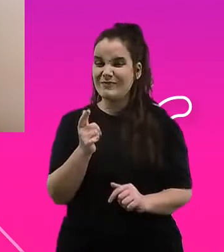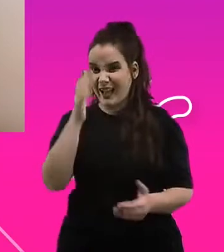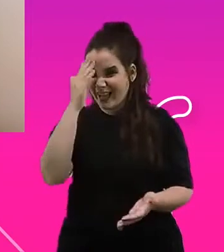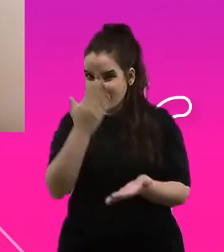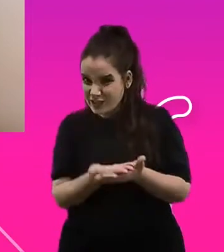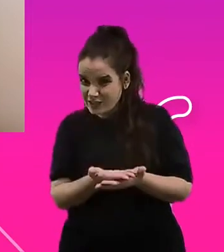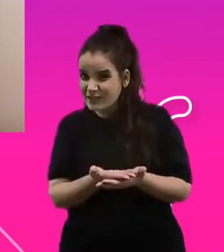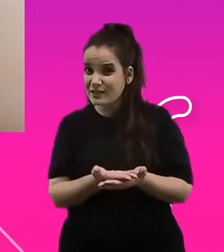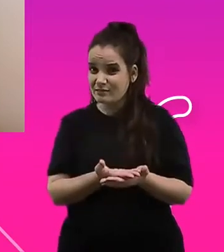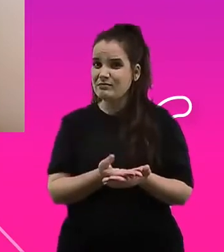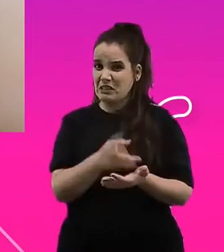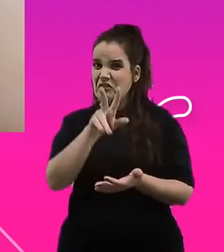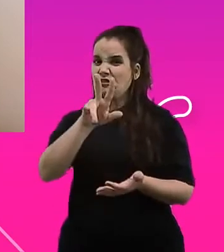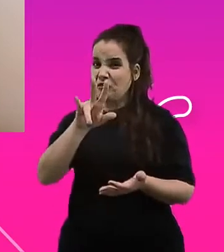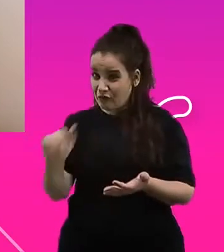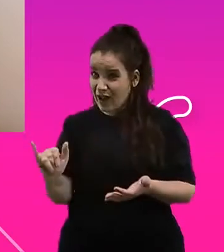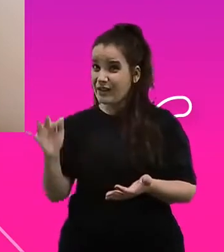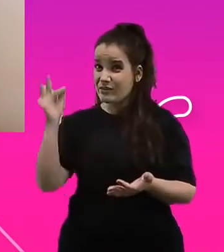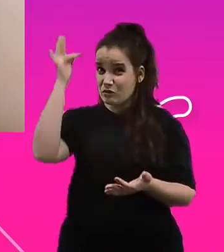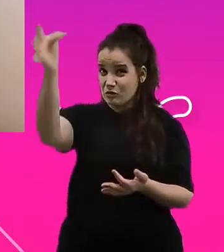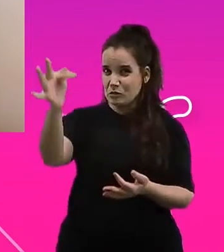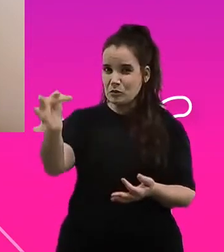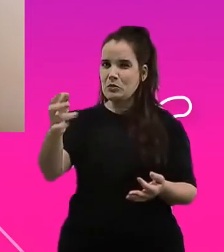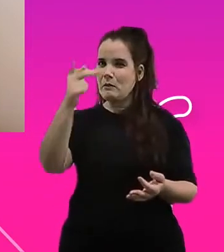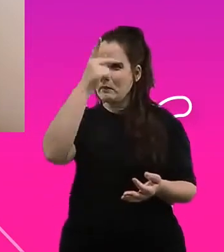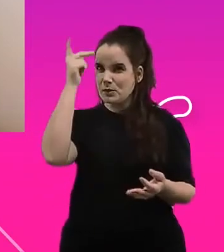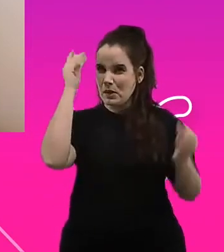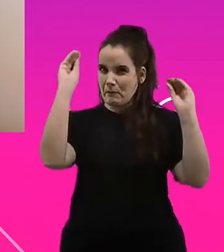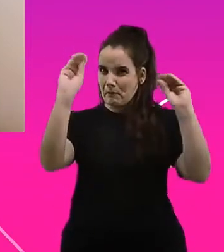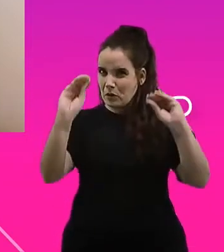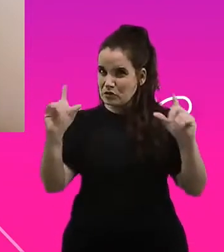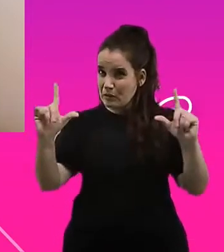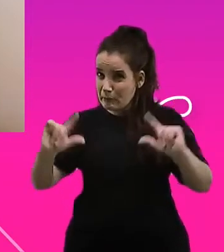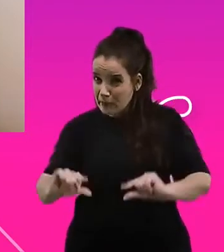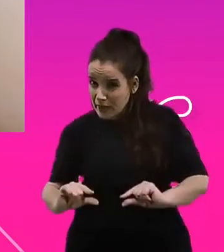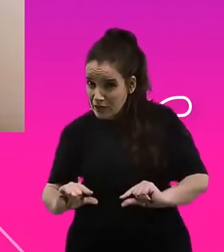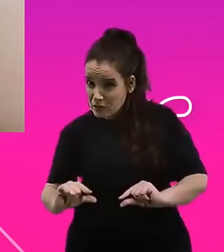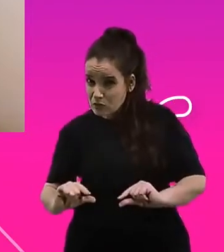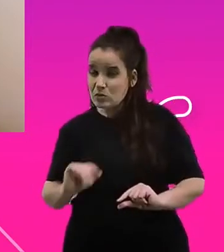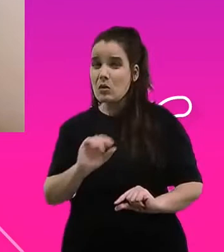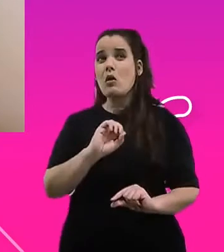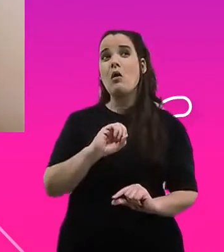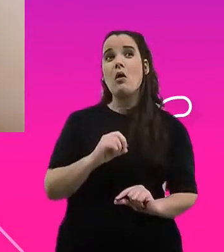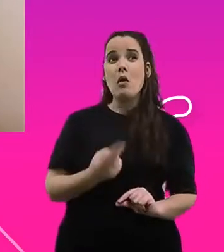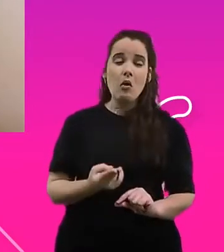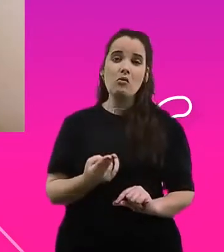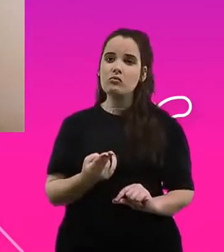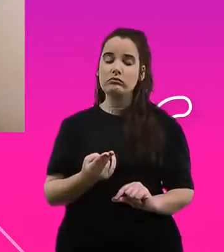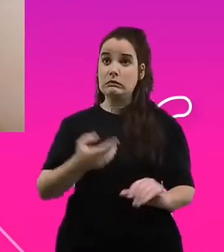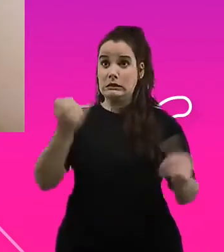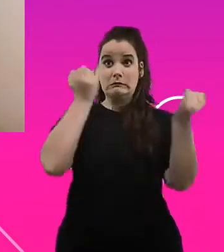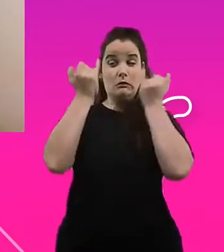o slow content vai sim virar a regra e não mais a exceção, ou se a gente vai ter que continuar